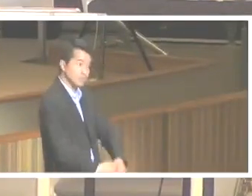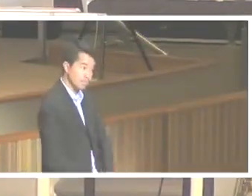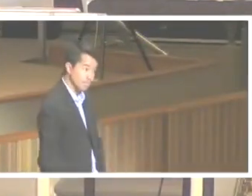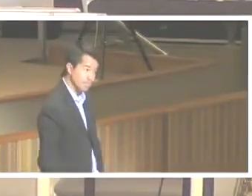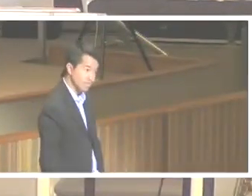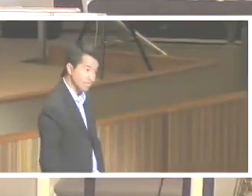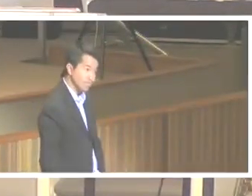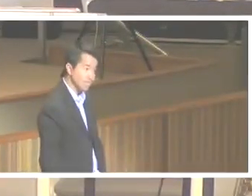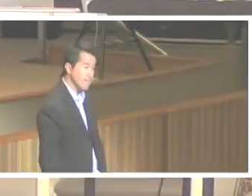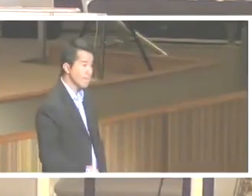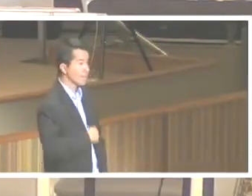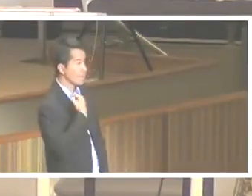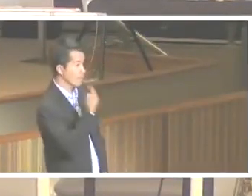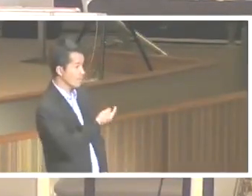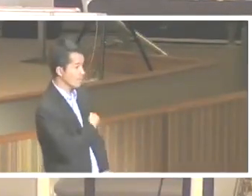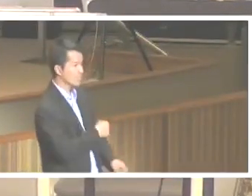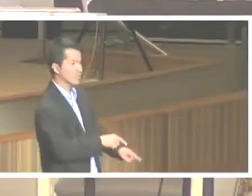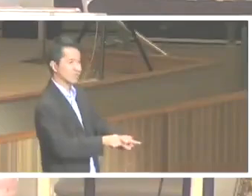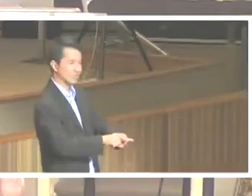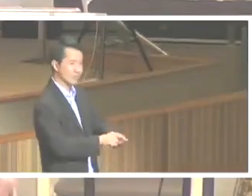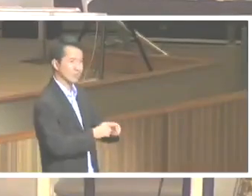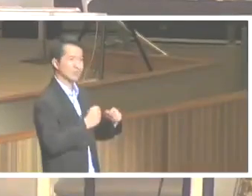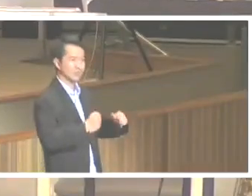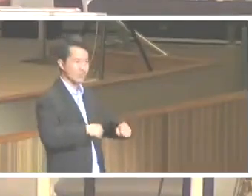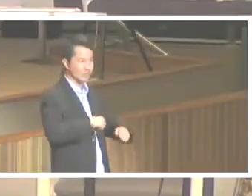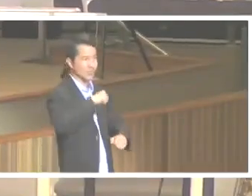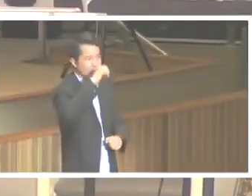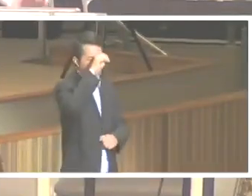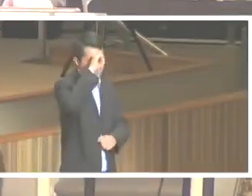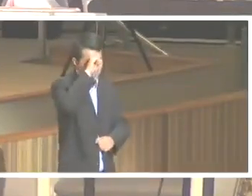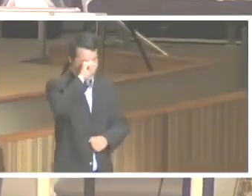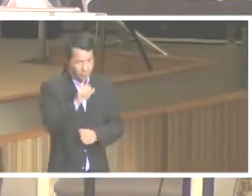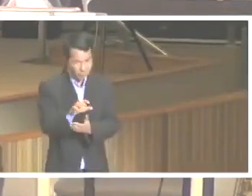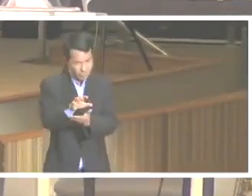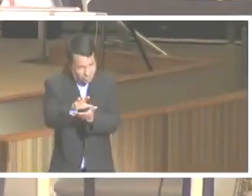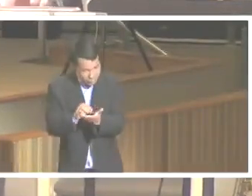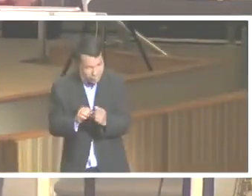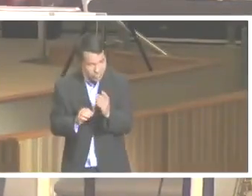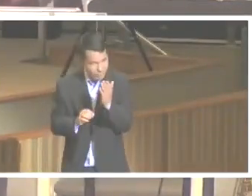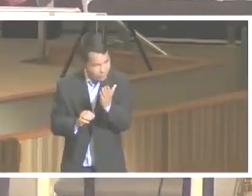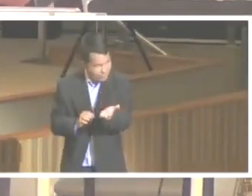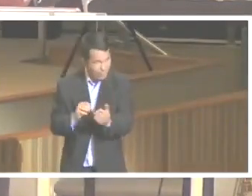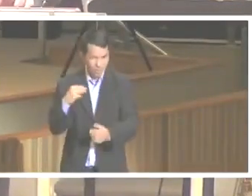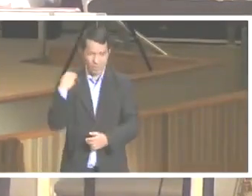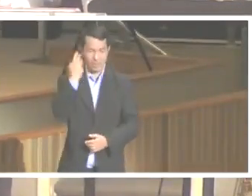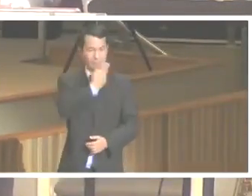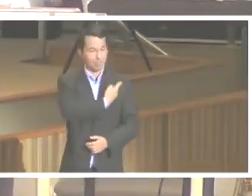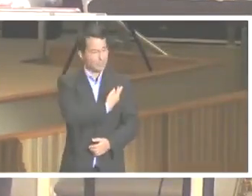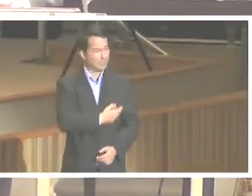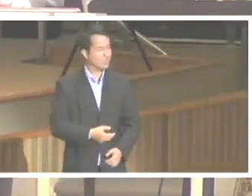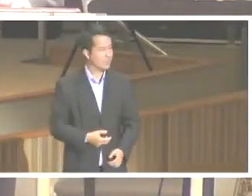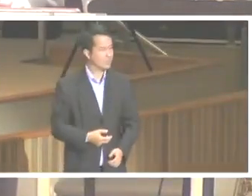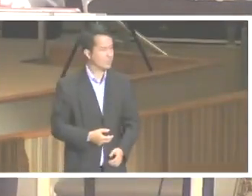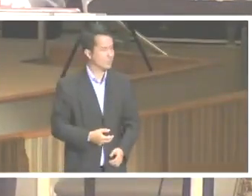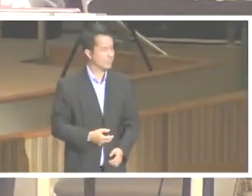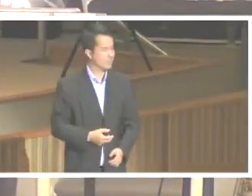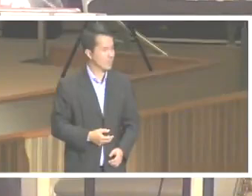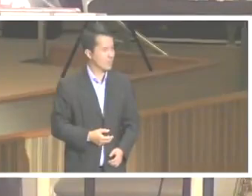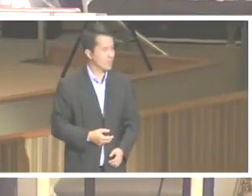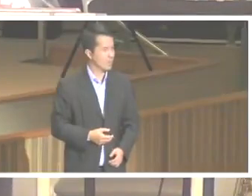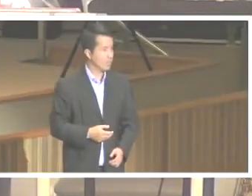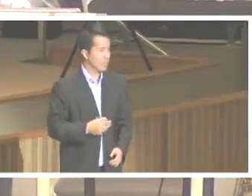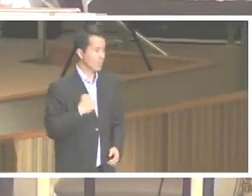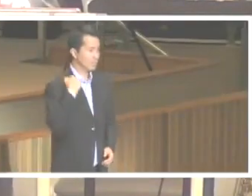a uma outra grande lição a fé não coloca o seu foco nos riscos